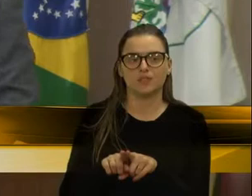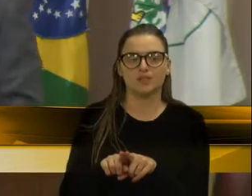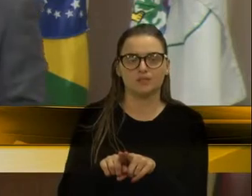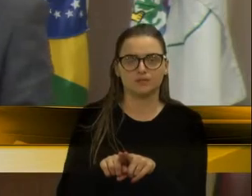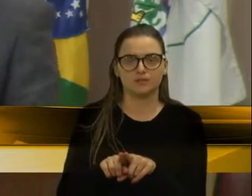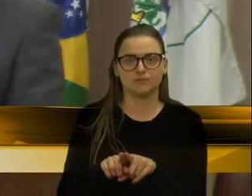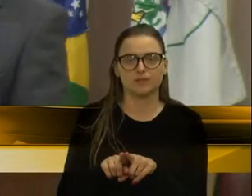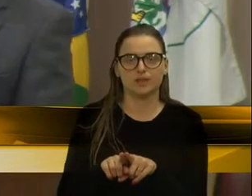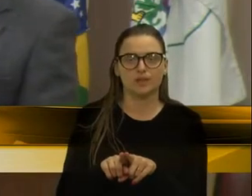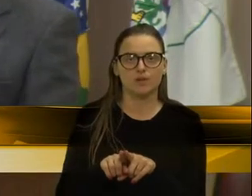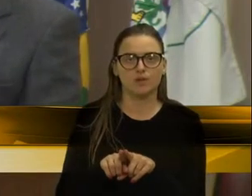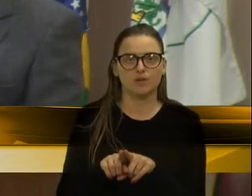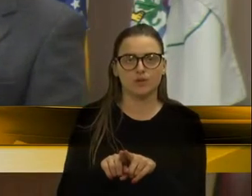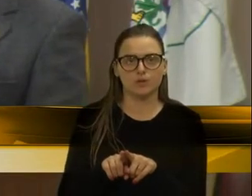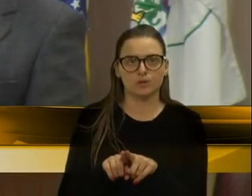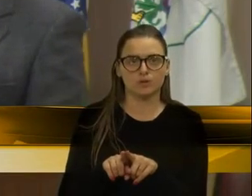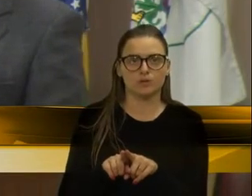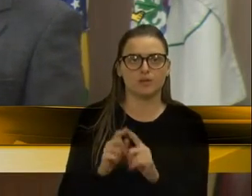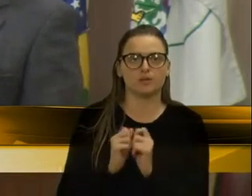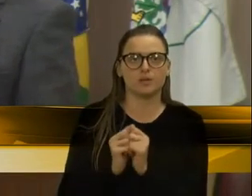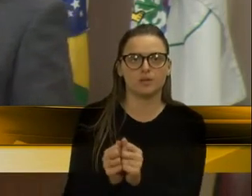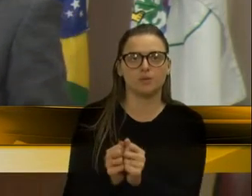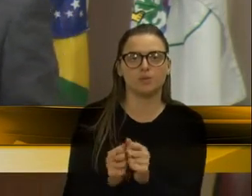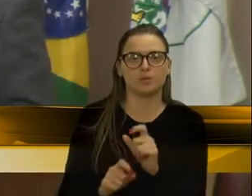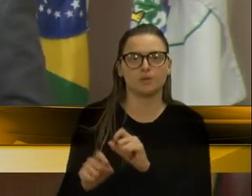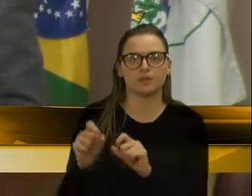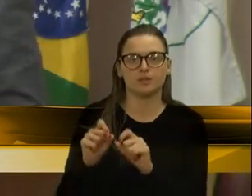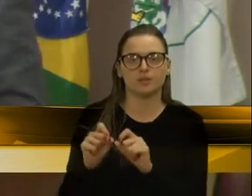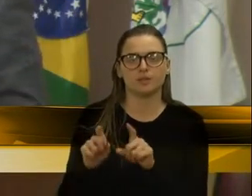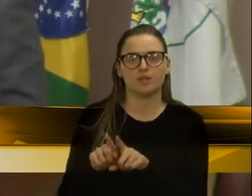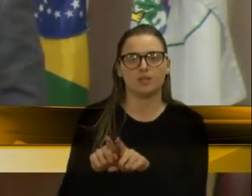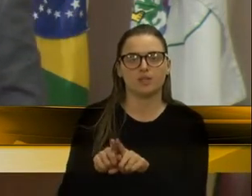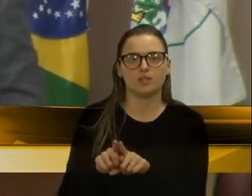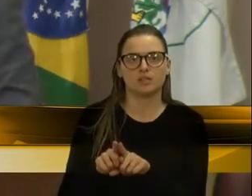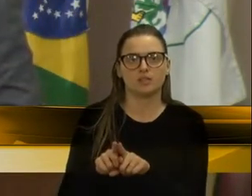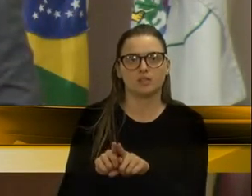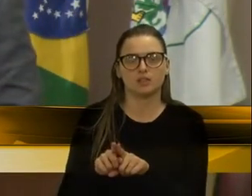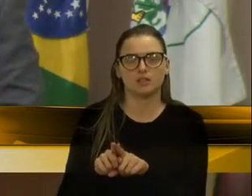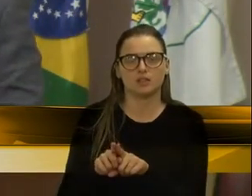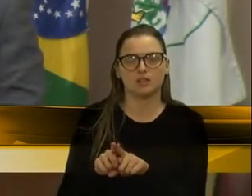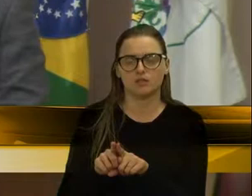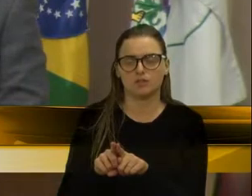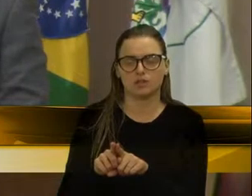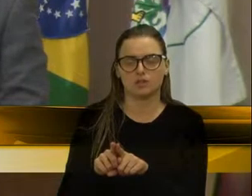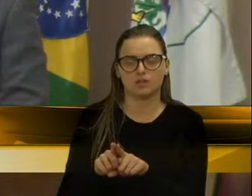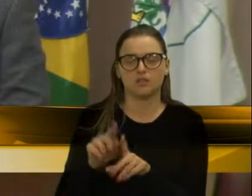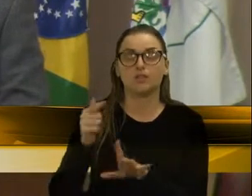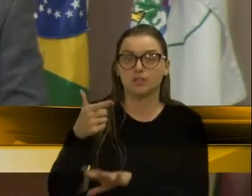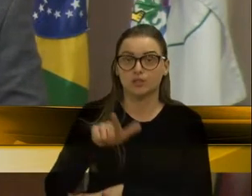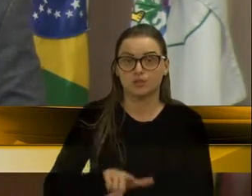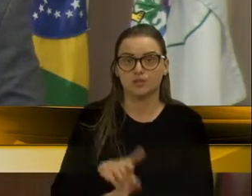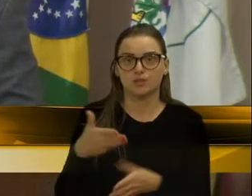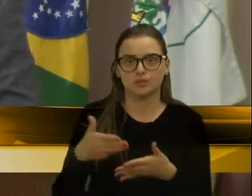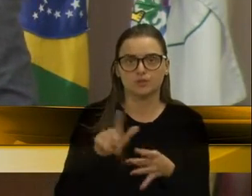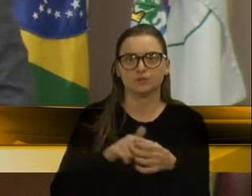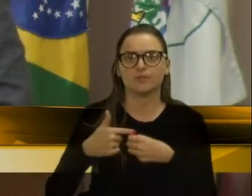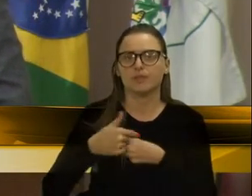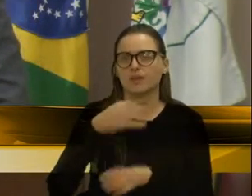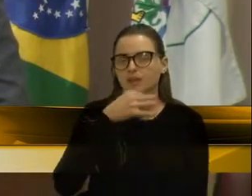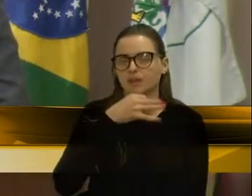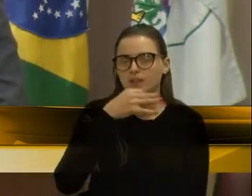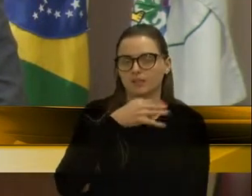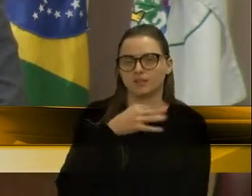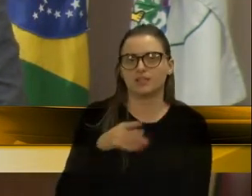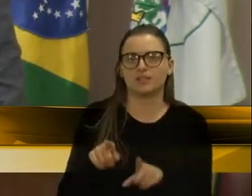com exceção do município de caxias do sul mais uma vez o nosso município